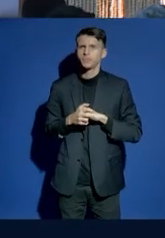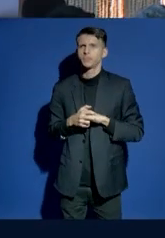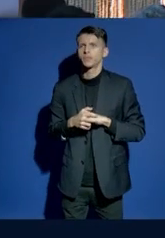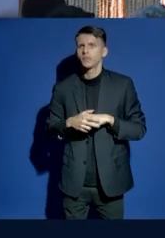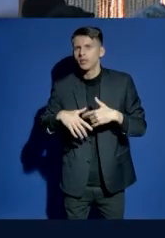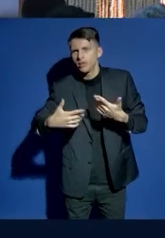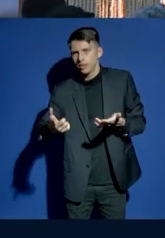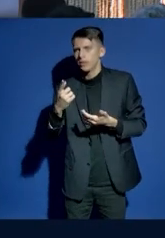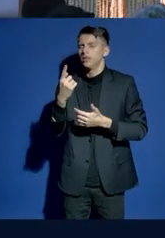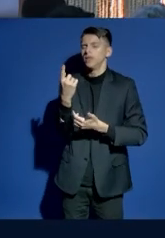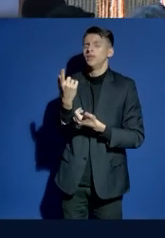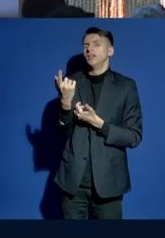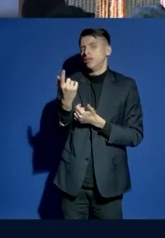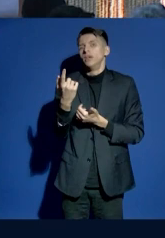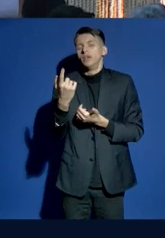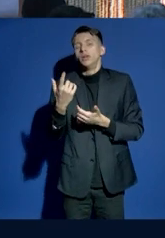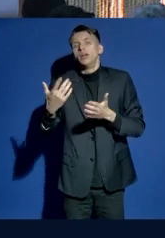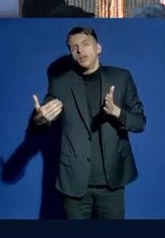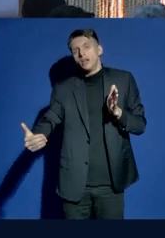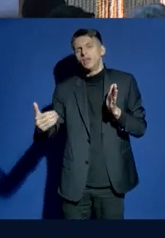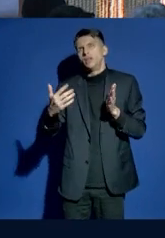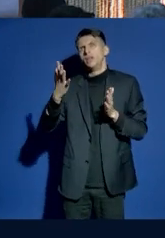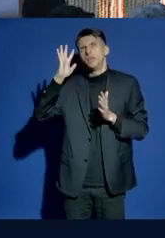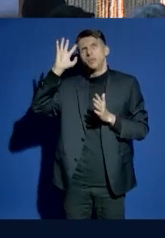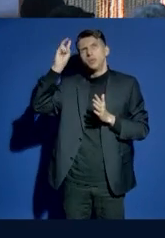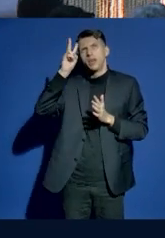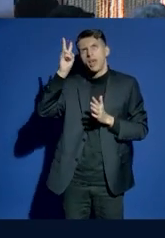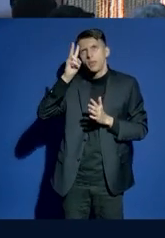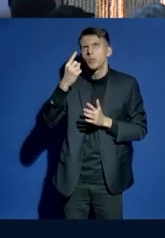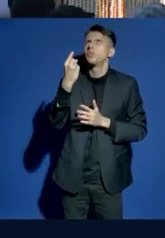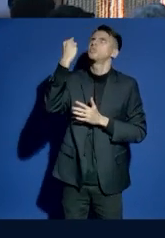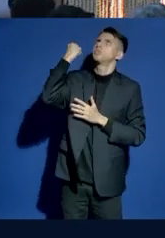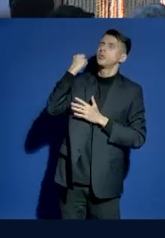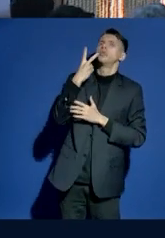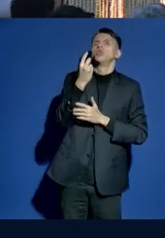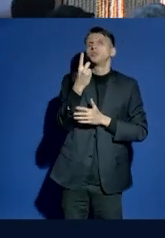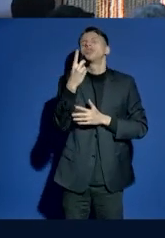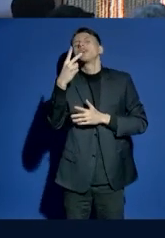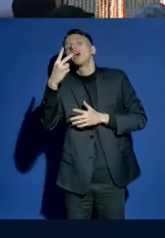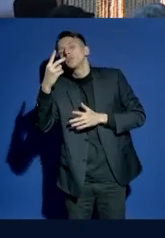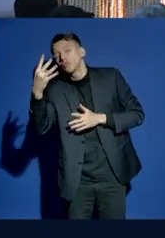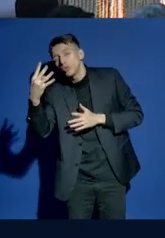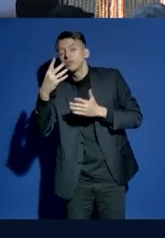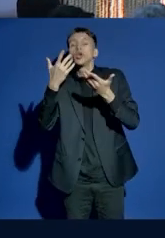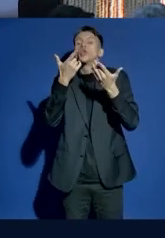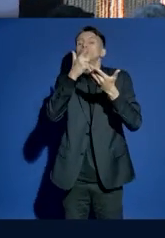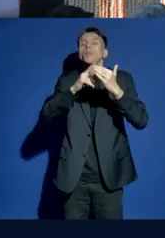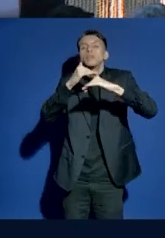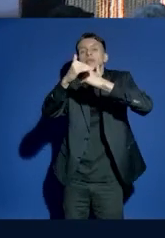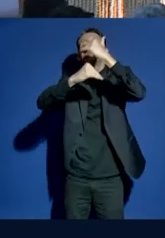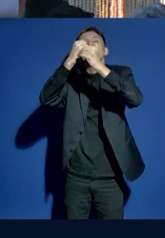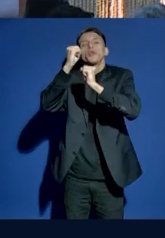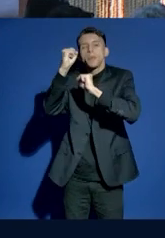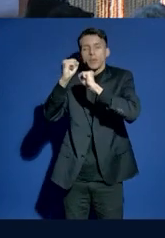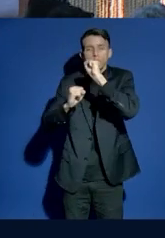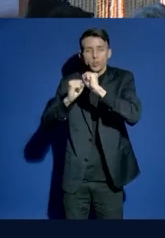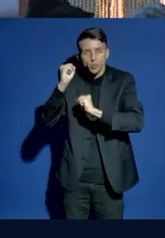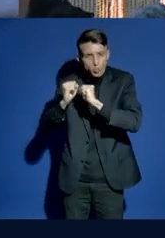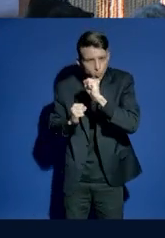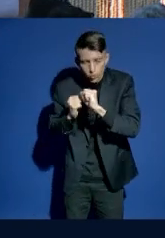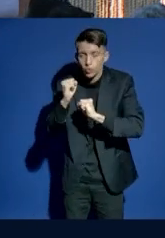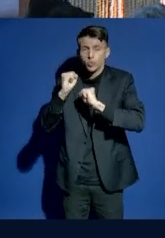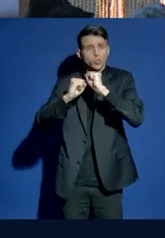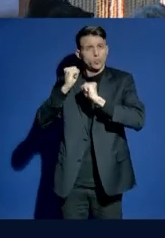Graziella, até 2014, falando um pouco de desenvolvimento econômico e social das indústrias aqui, né? Mas até